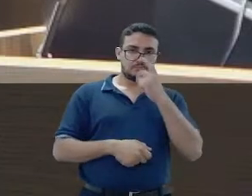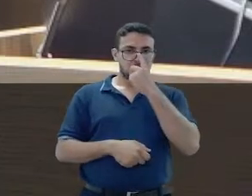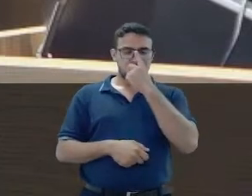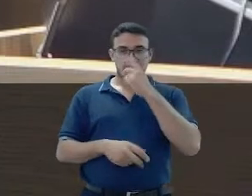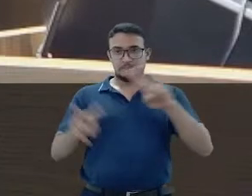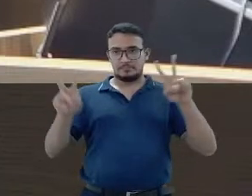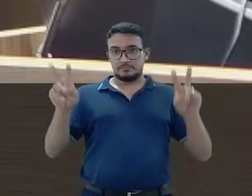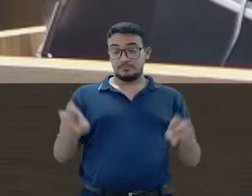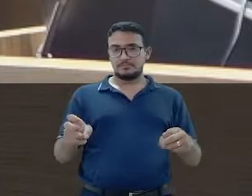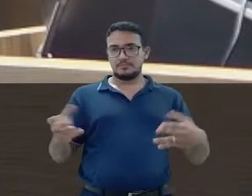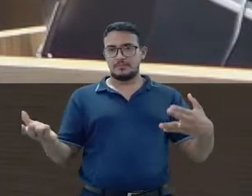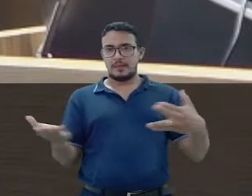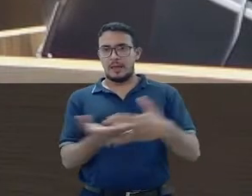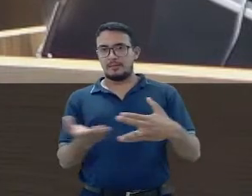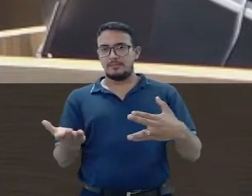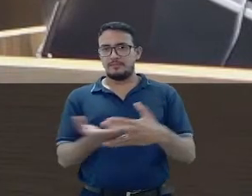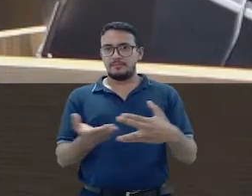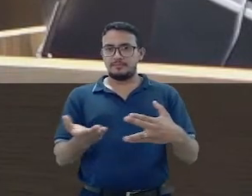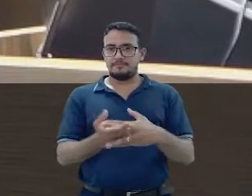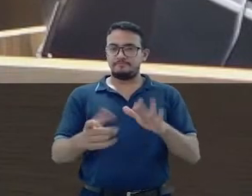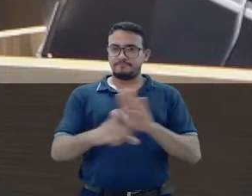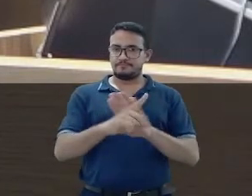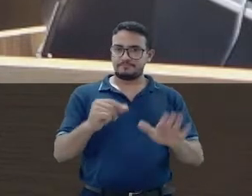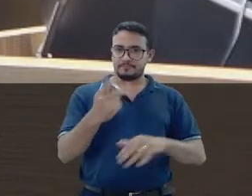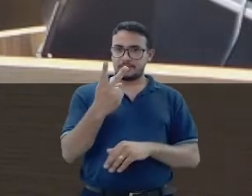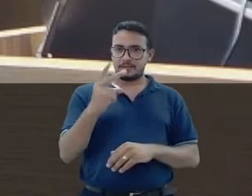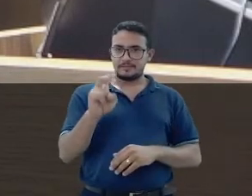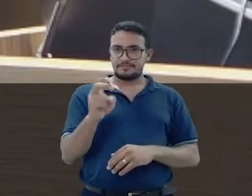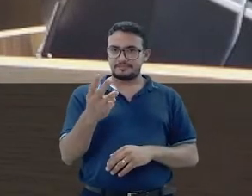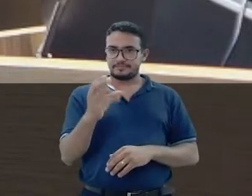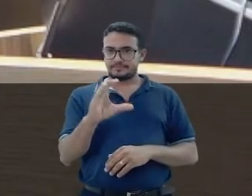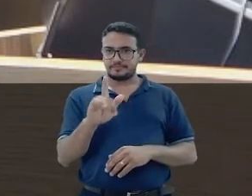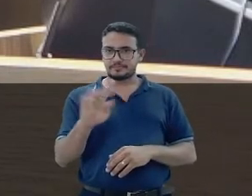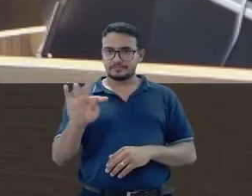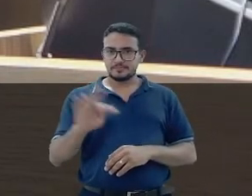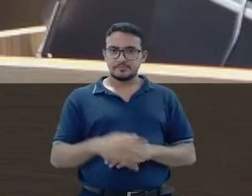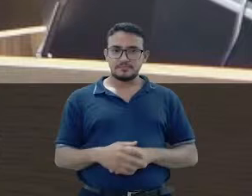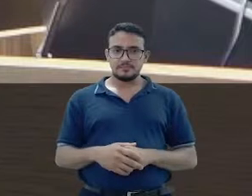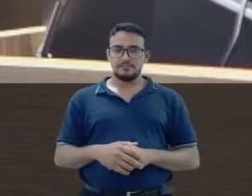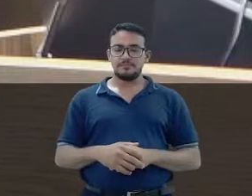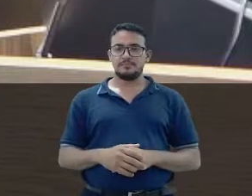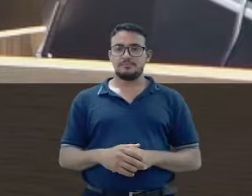do intervalos do artigo 253 da CLT.